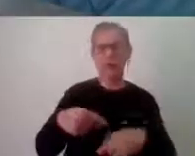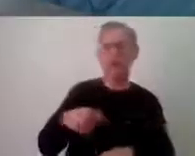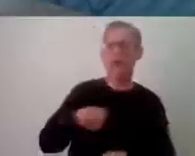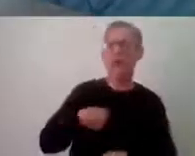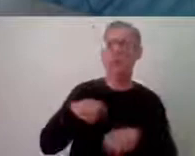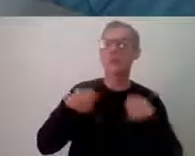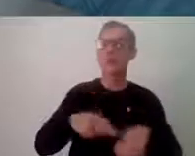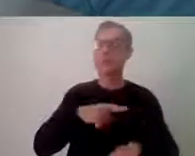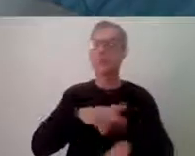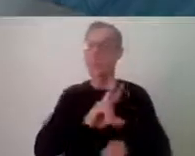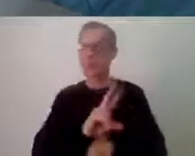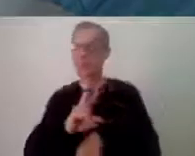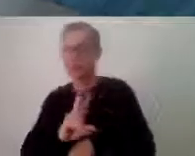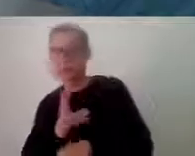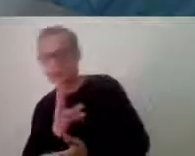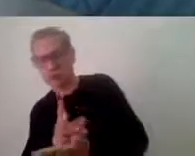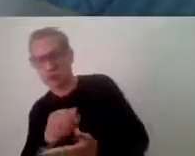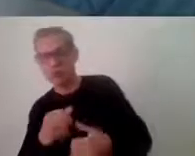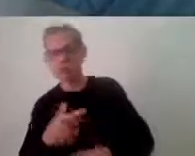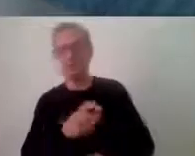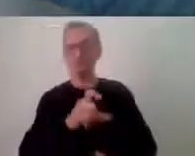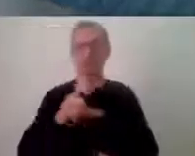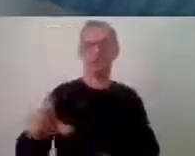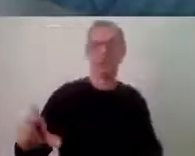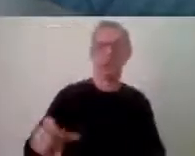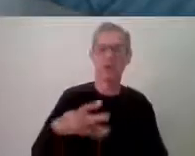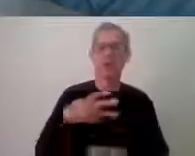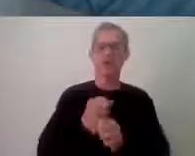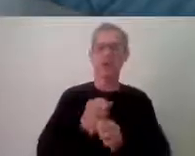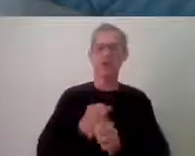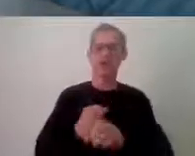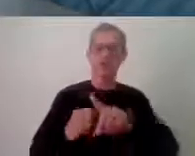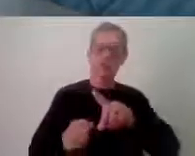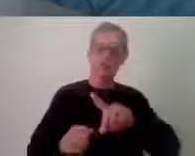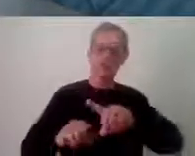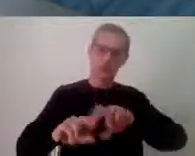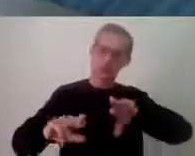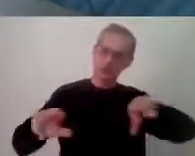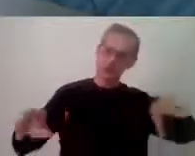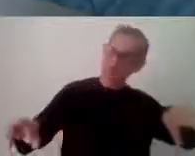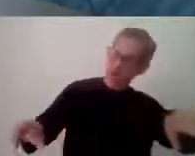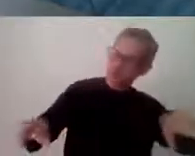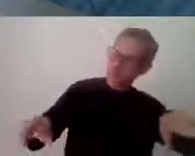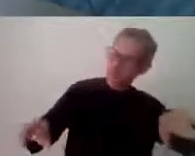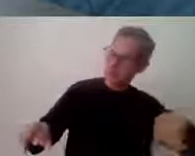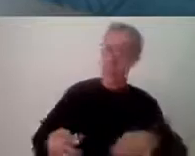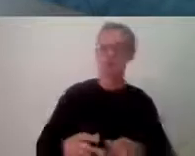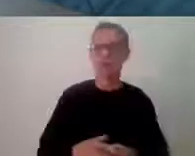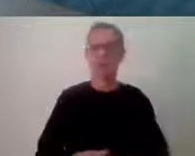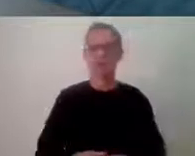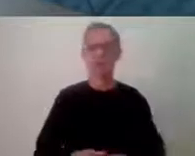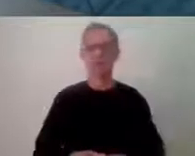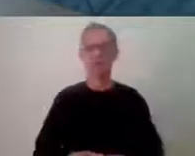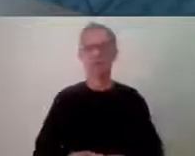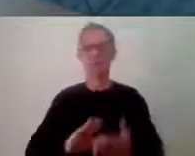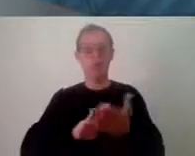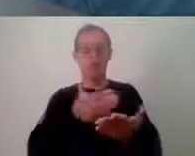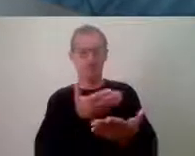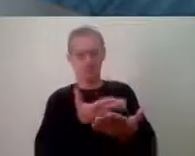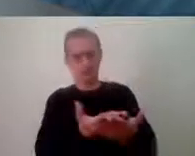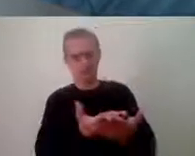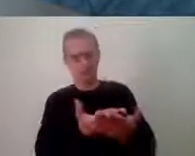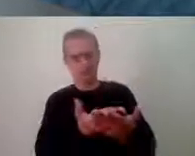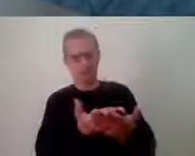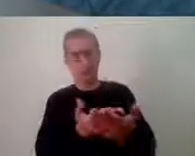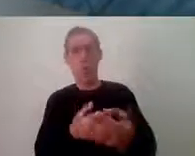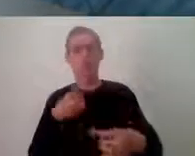tenha bastante atenção. Muito cuidado com as palavrinhas no cálculo diferencial. É uma interpretação.